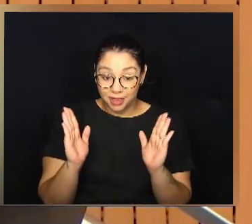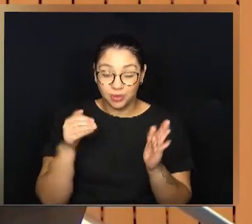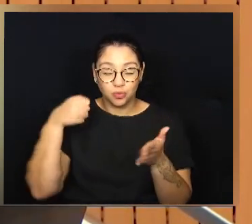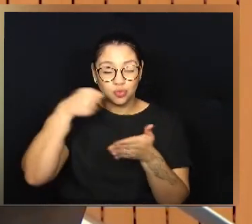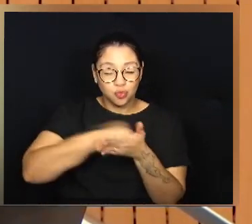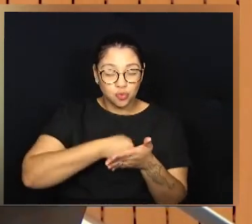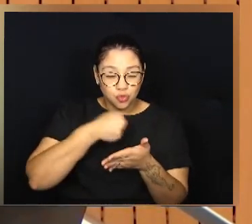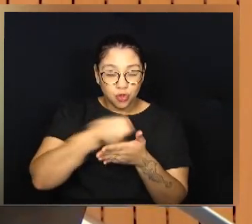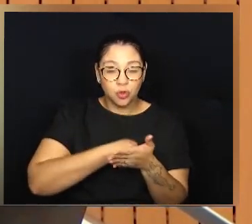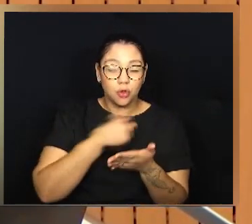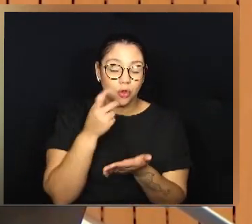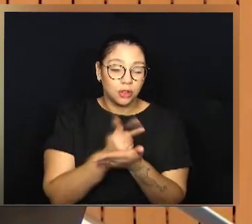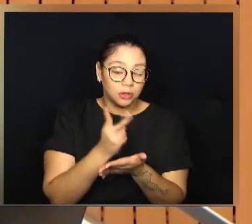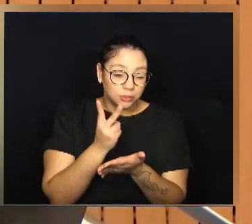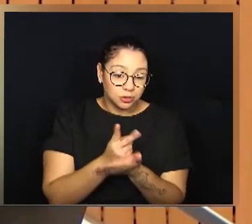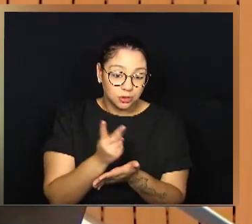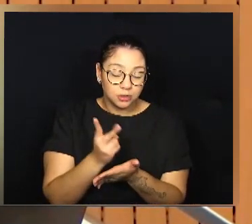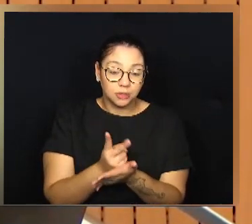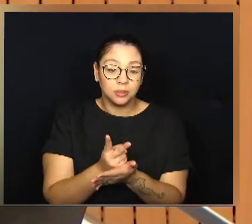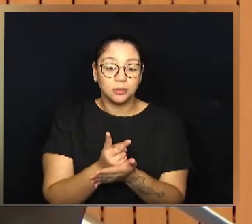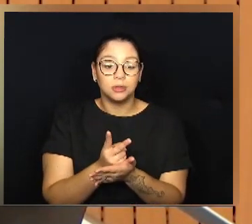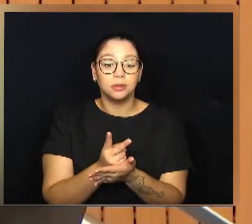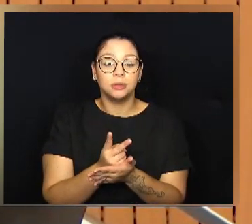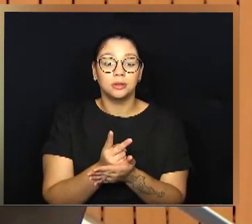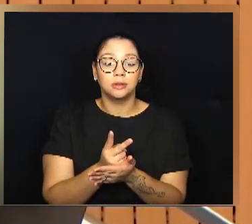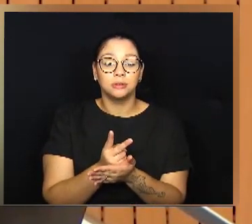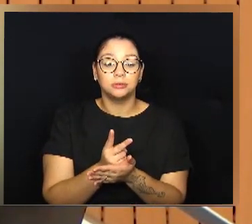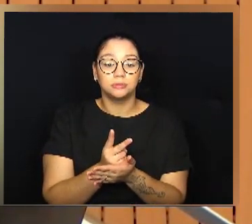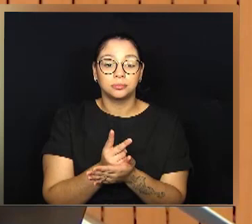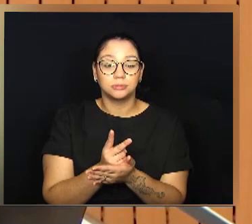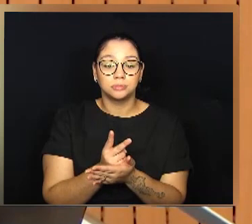de luta de perseverança